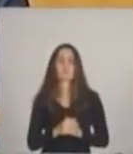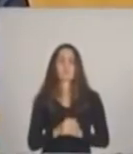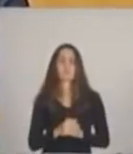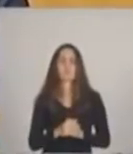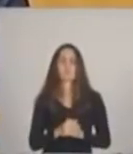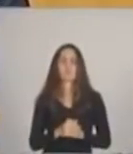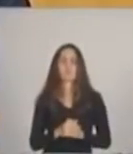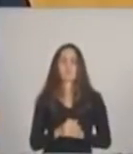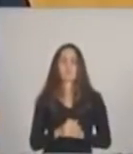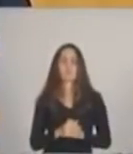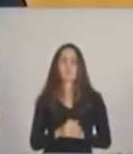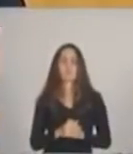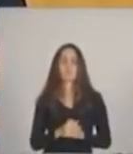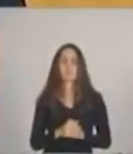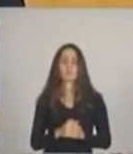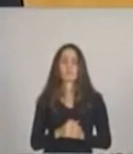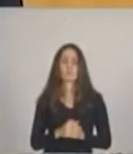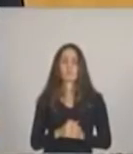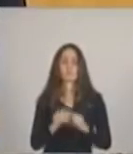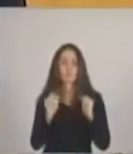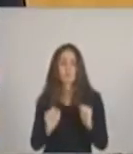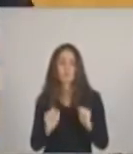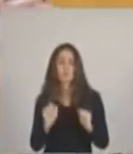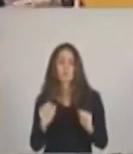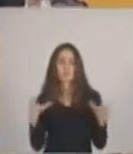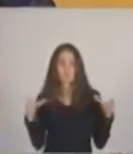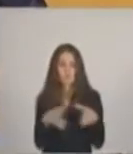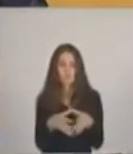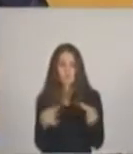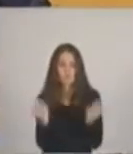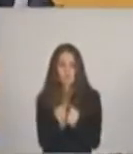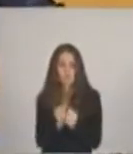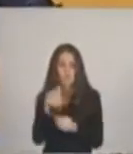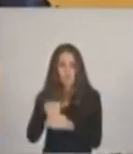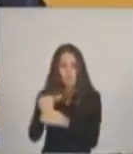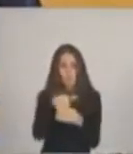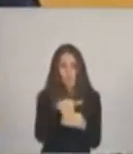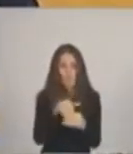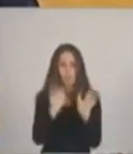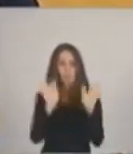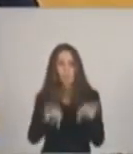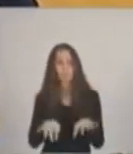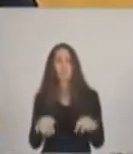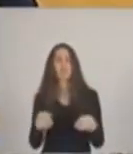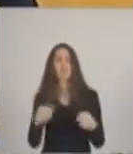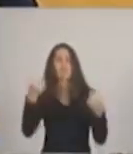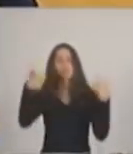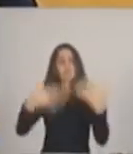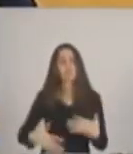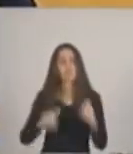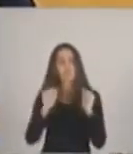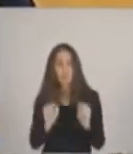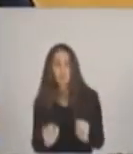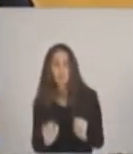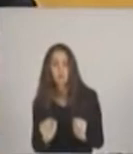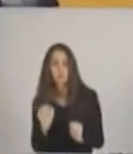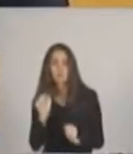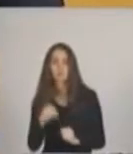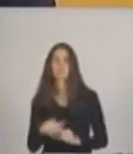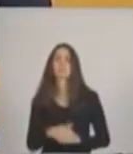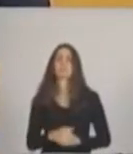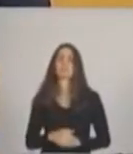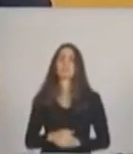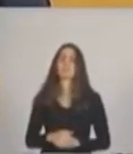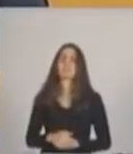faça conjunto as demais comissões. Podemos, então, acelerar, fazer conjunta, fazer a votação e depois a gente justifica os votos. Pode ser? Senhor presidente, pela